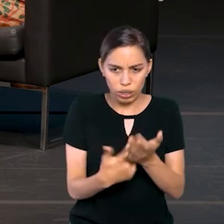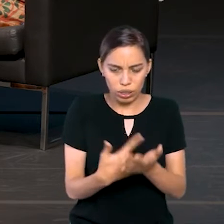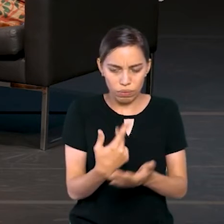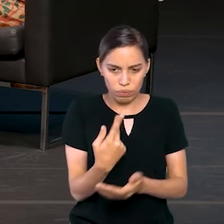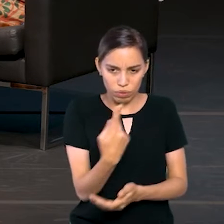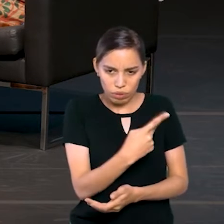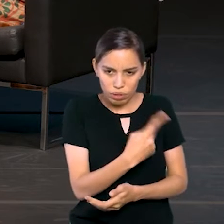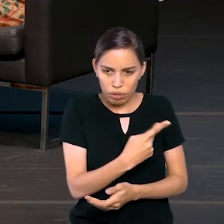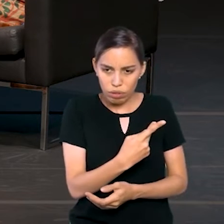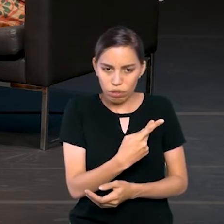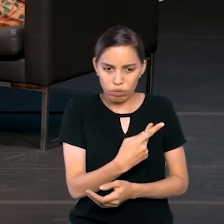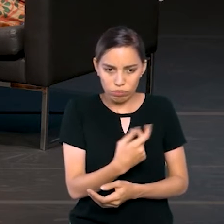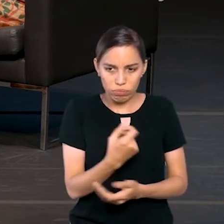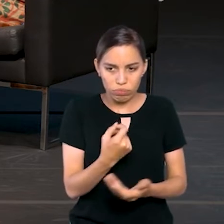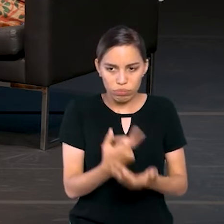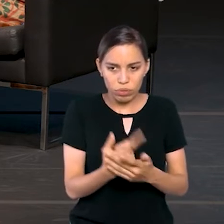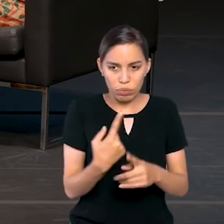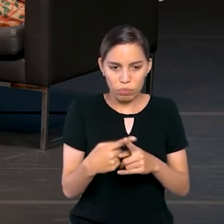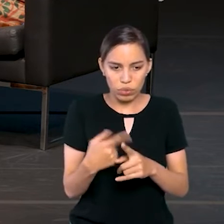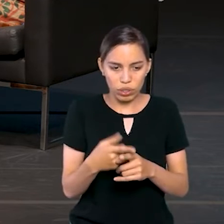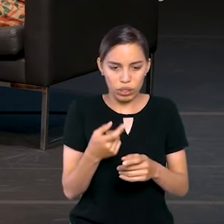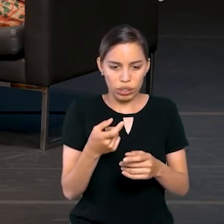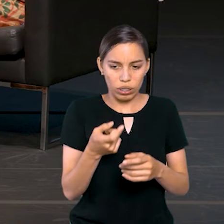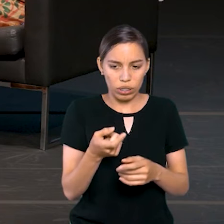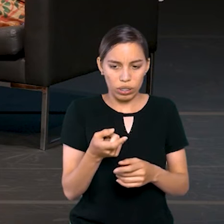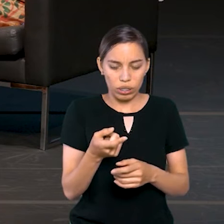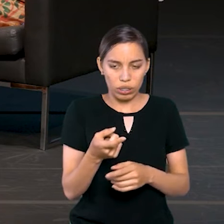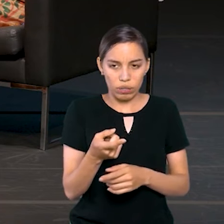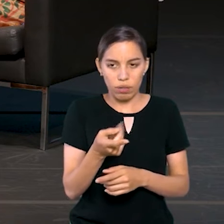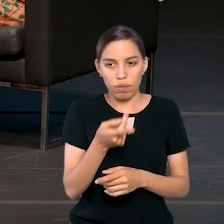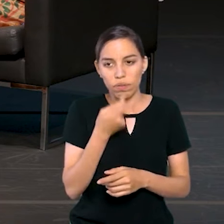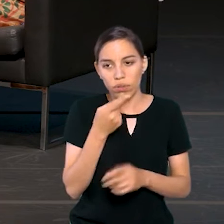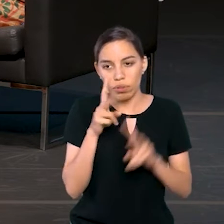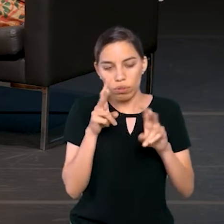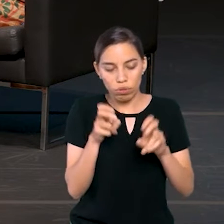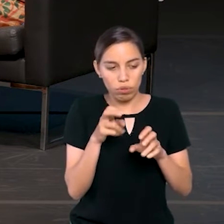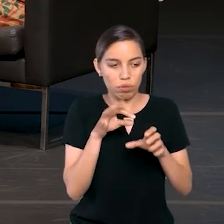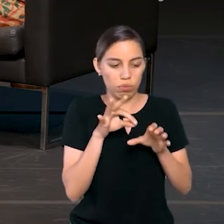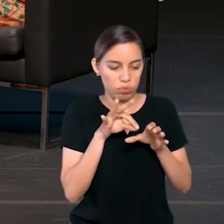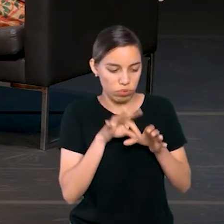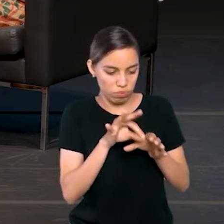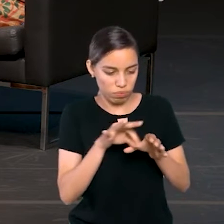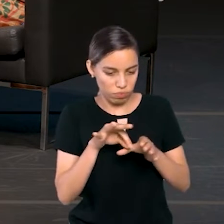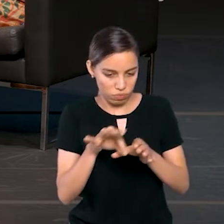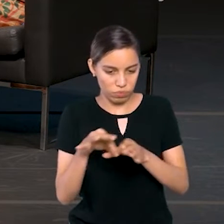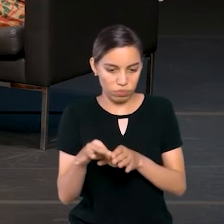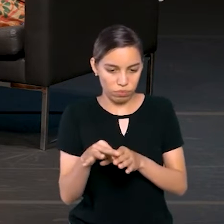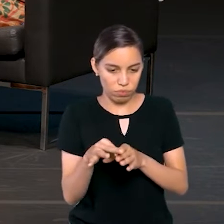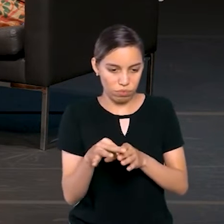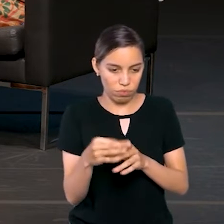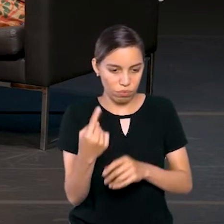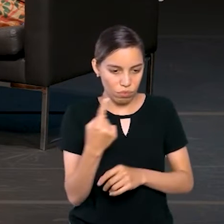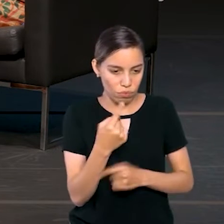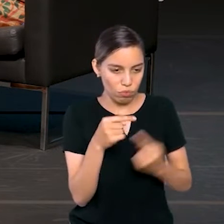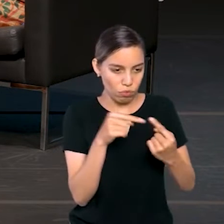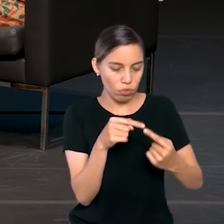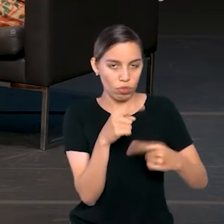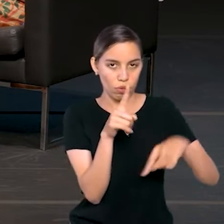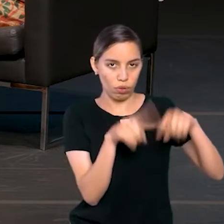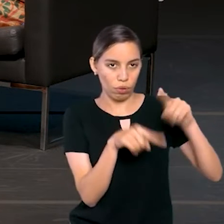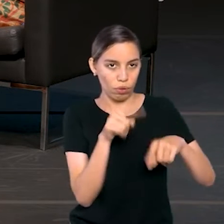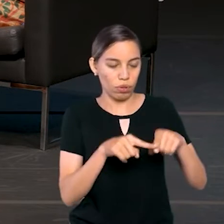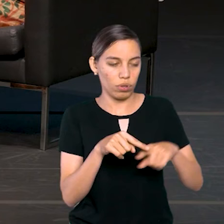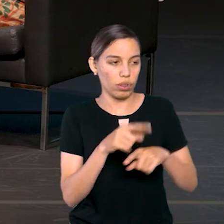esse acesso, porque essa noção de monocultura que o senhor traz, acho que é uma chave muito importante da